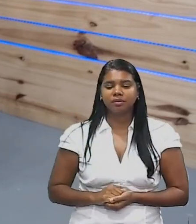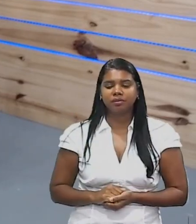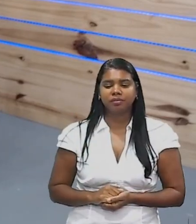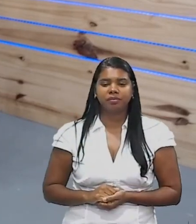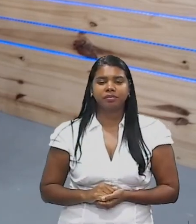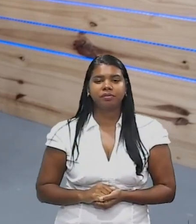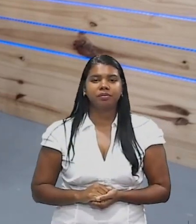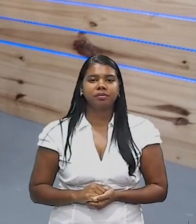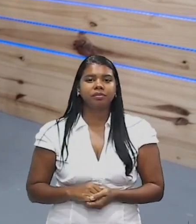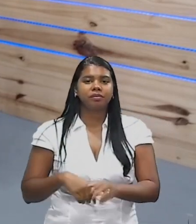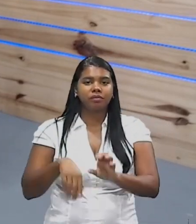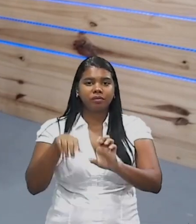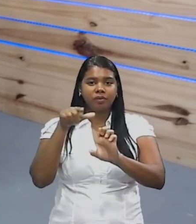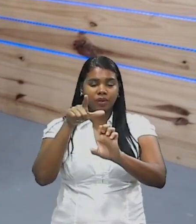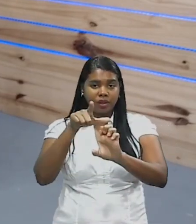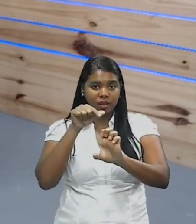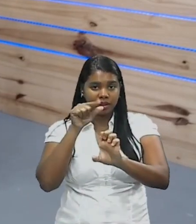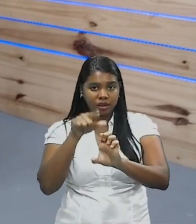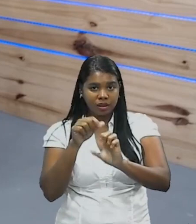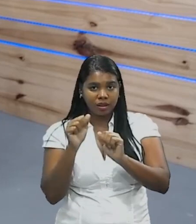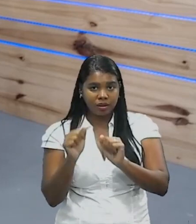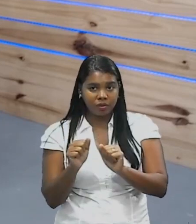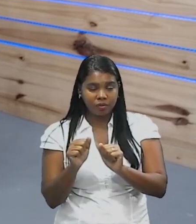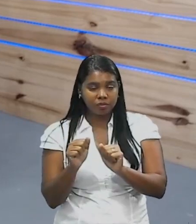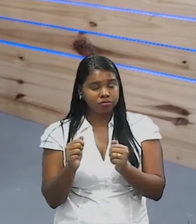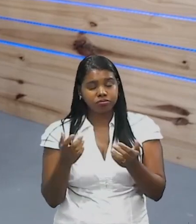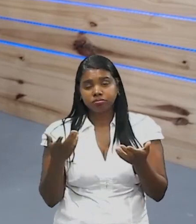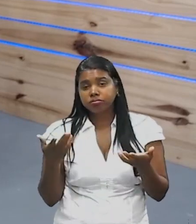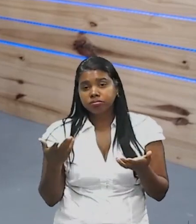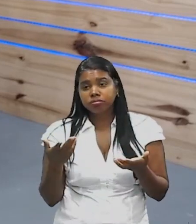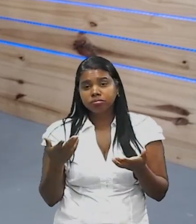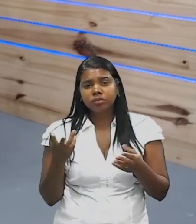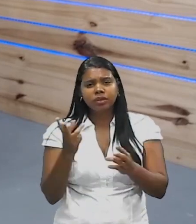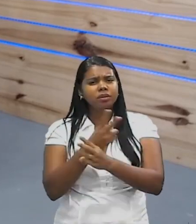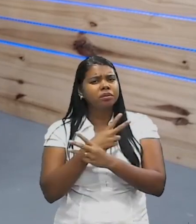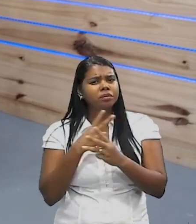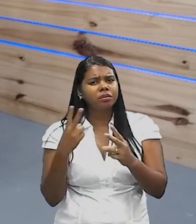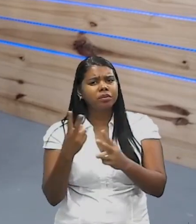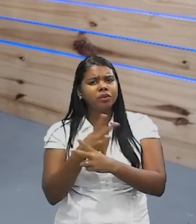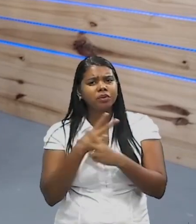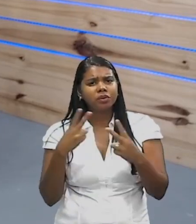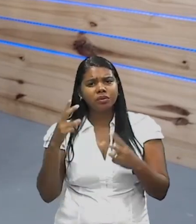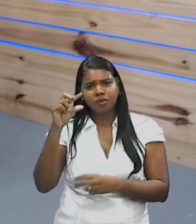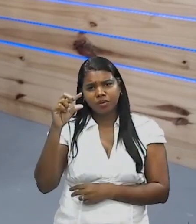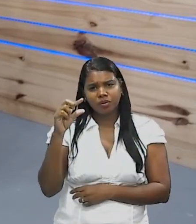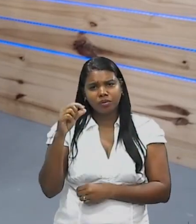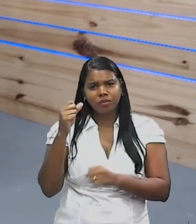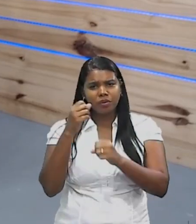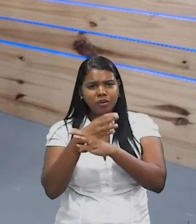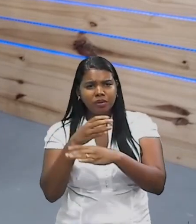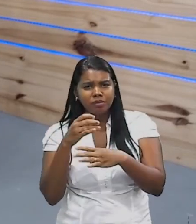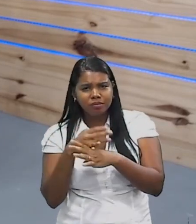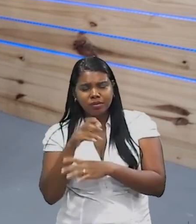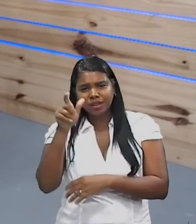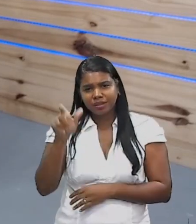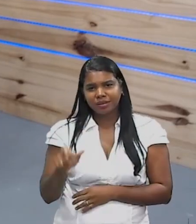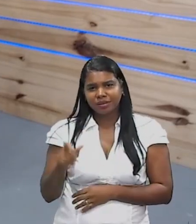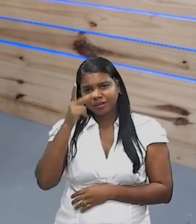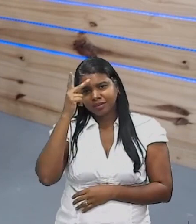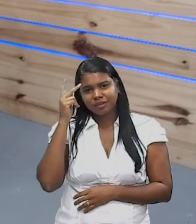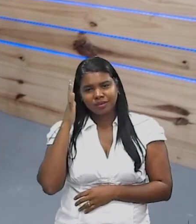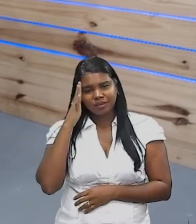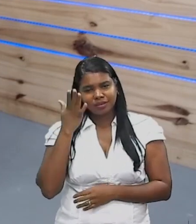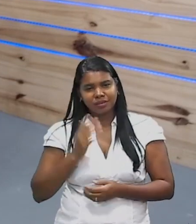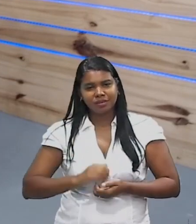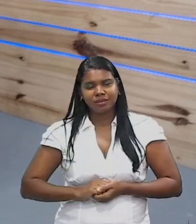a empresa pegou poderia ser, poxa, tem muito vento, né, e pouca batata no saco para o cliente, né? Eu